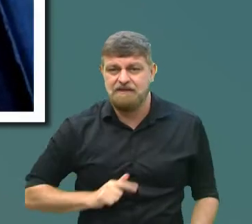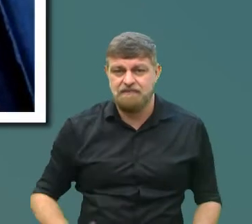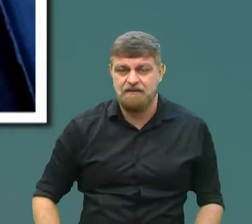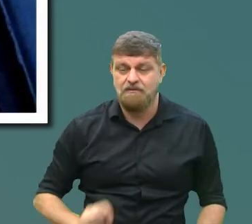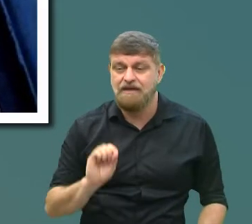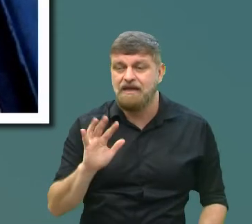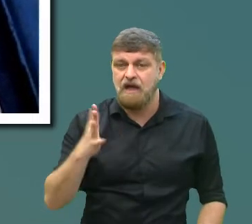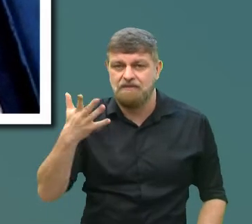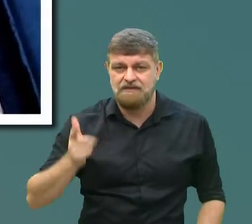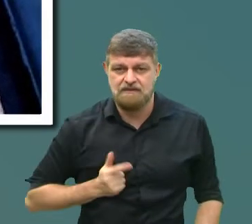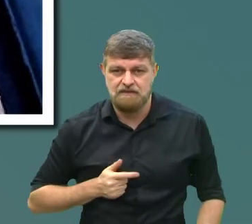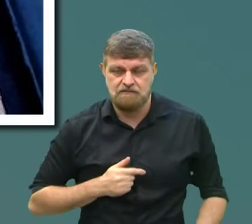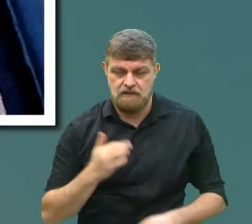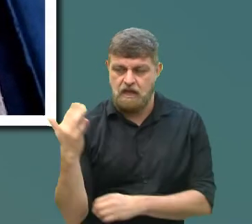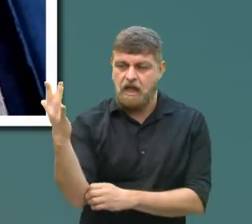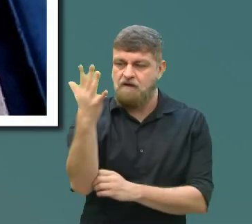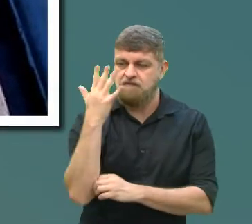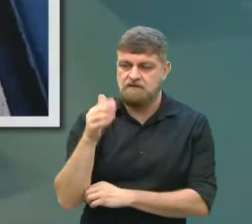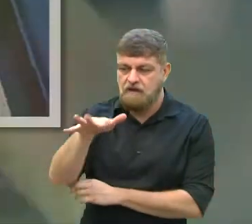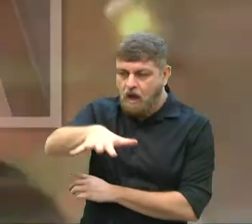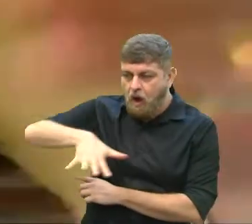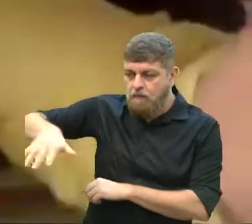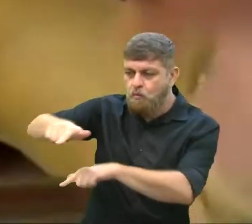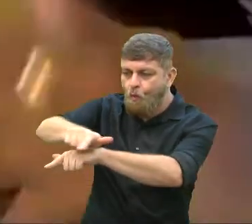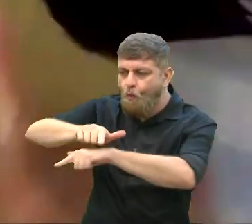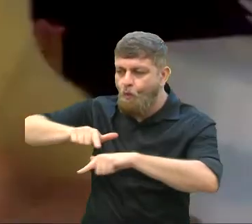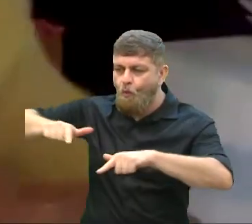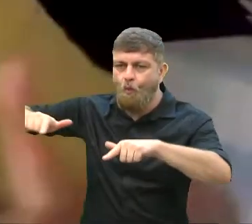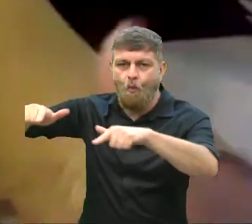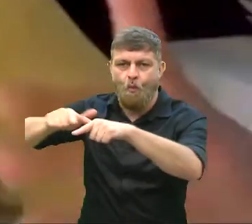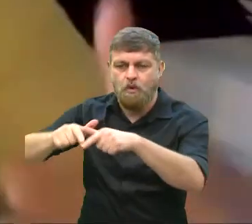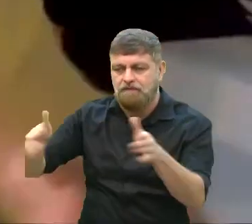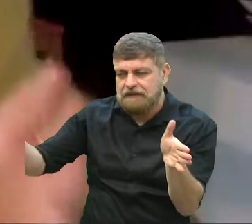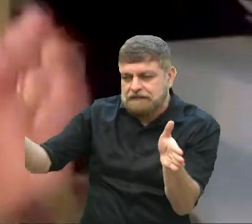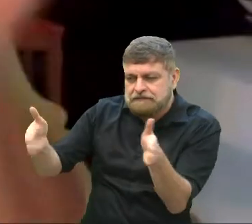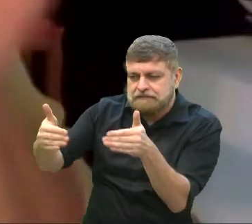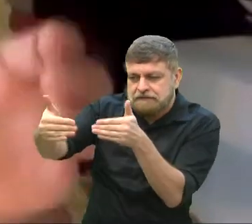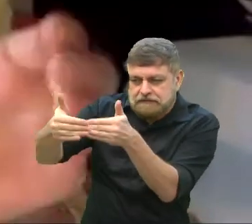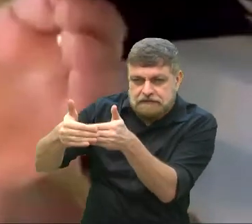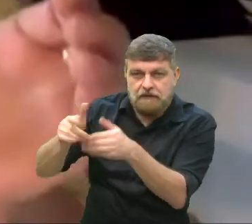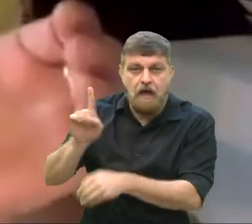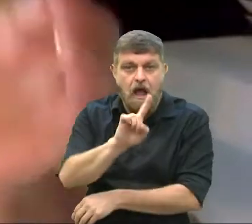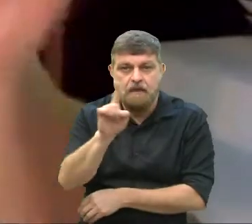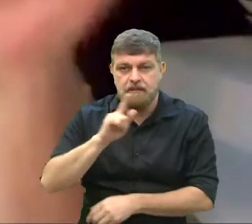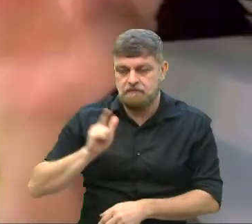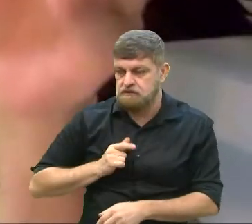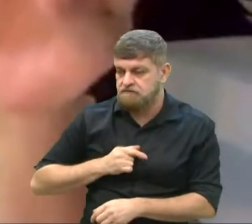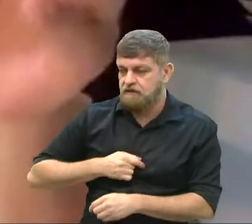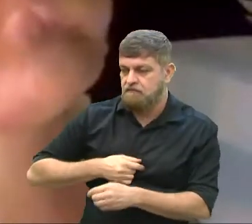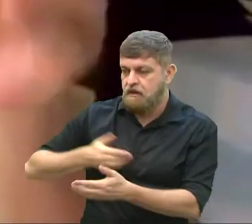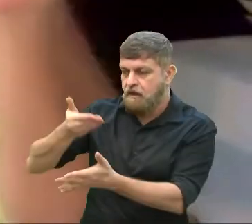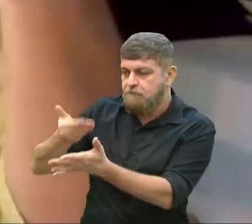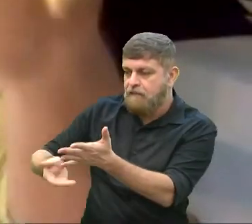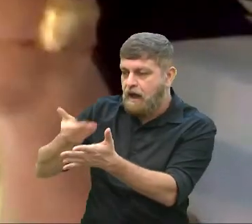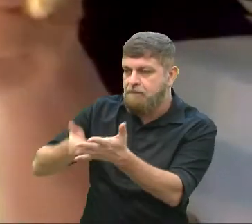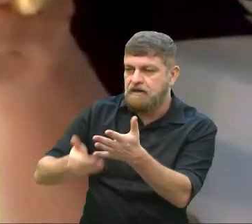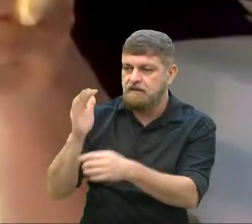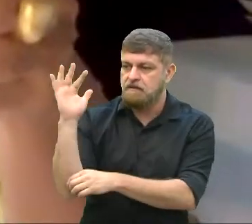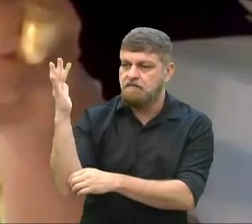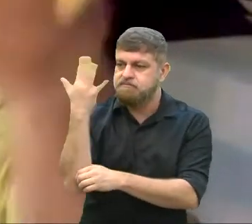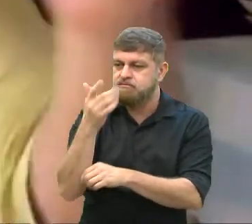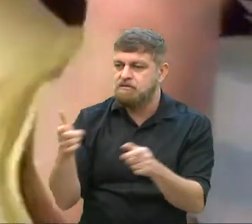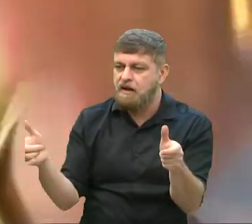irregular. A gente não perde floresta linearmente, que ela vai sendo espremida para algum lugar. Não, a gente vem perdendo de forma que tem